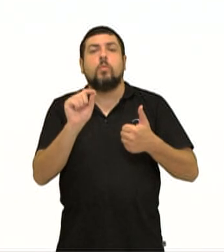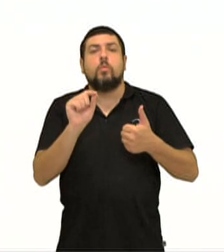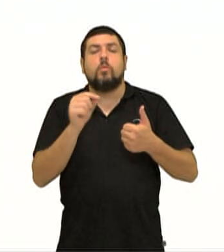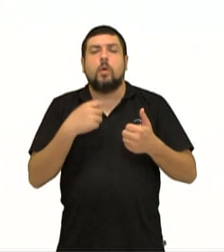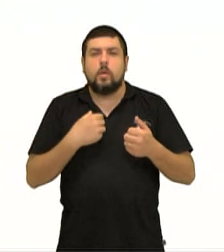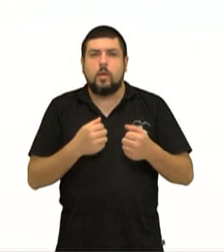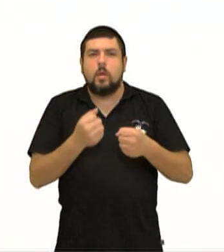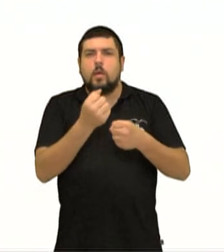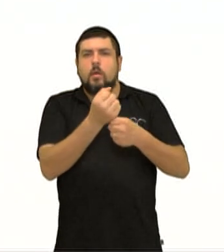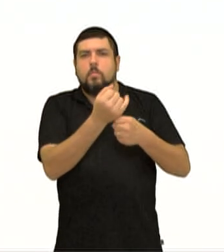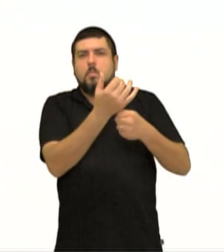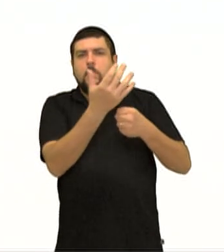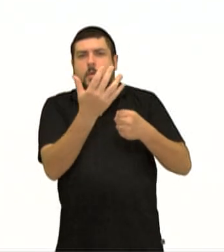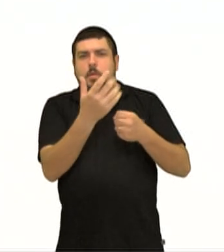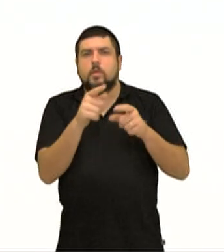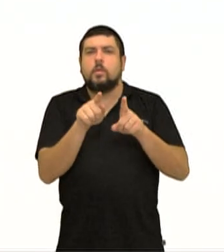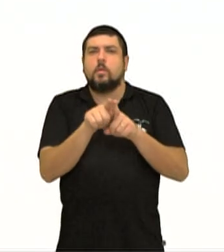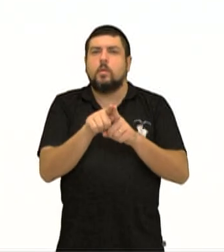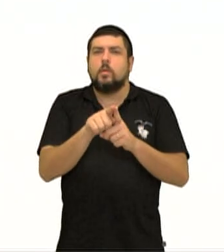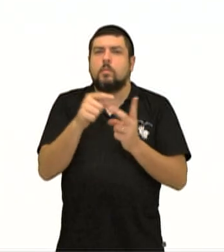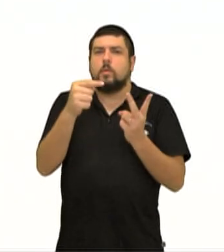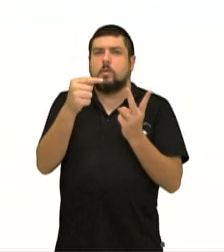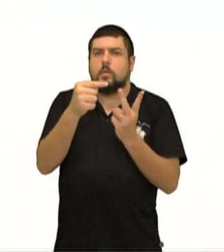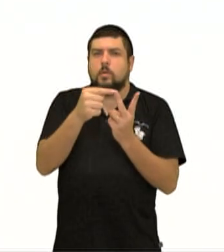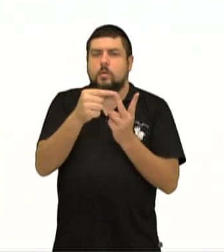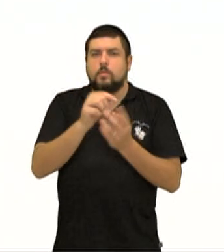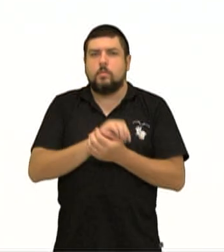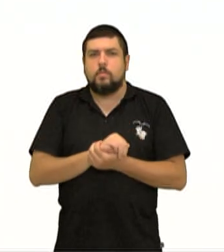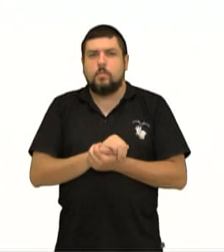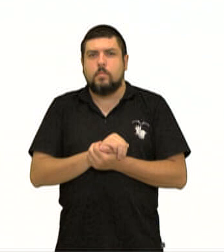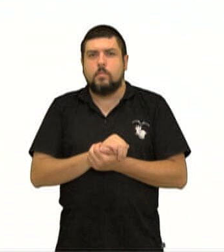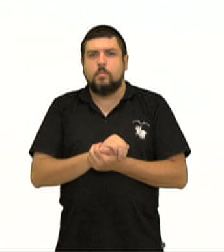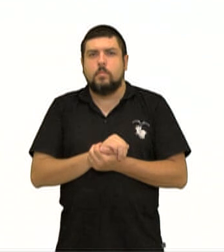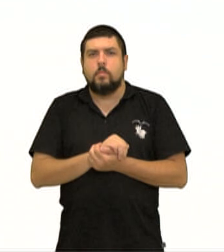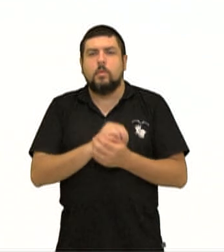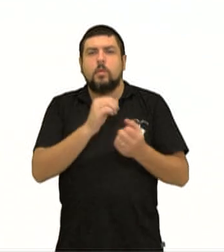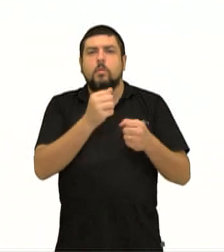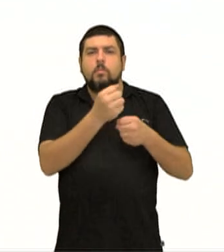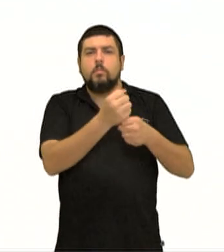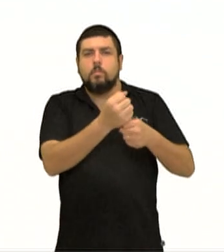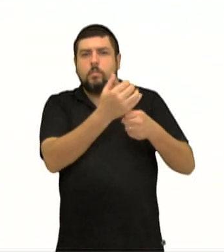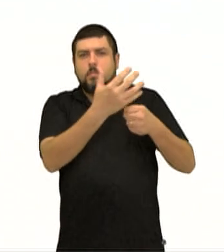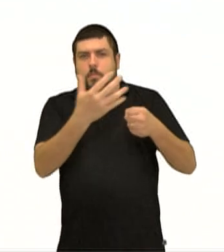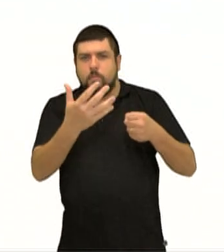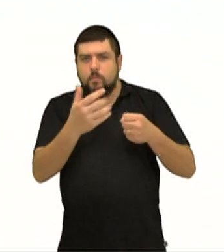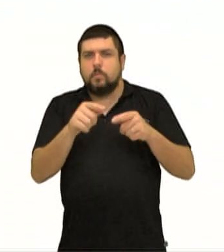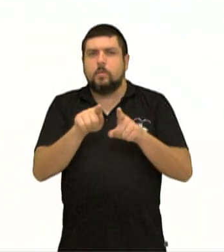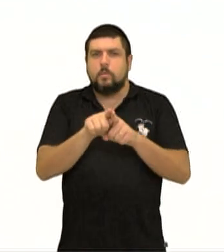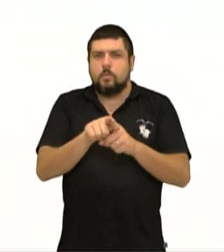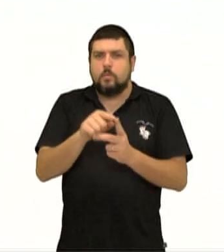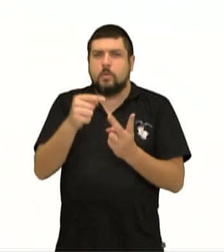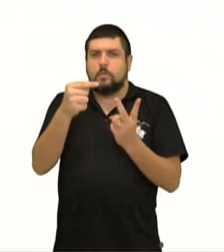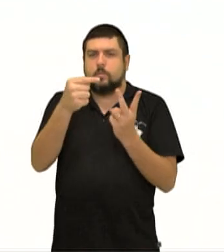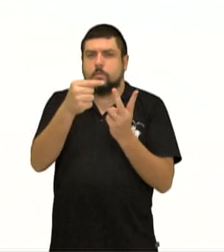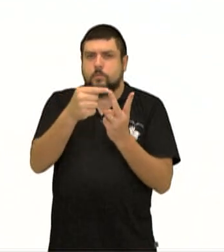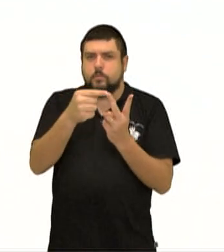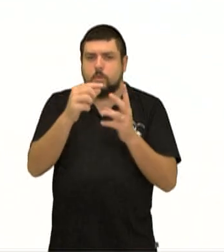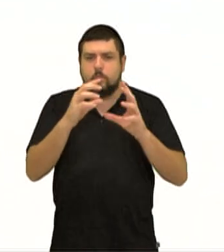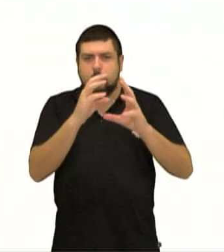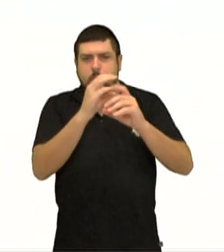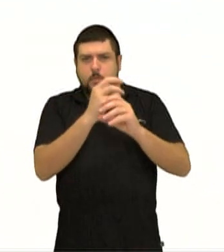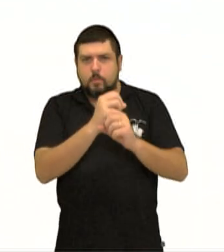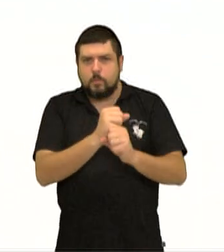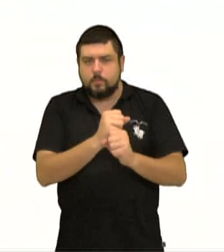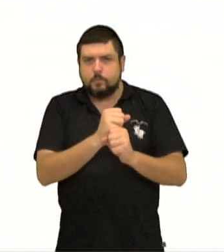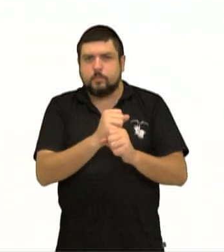potências e as raízes quadradas. Depois que você resolveu potência e raiz quadrada, você vai resolver